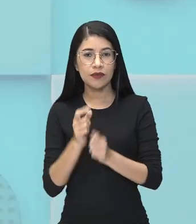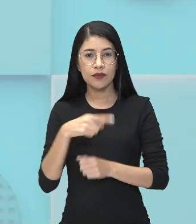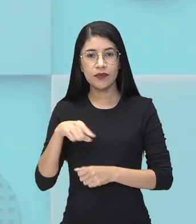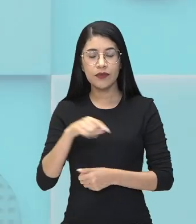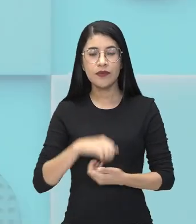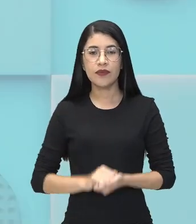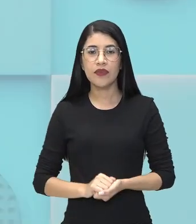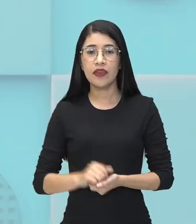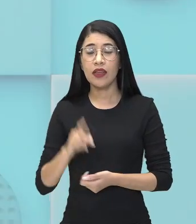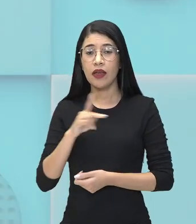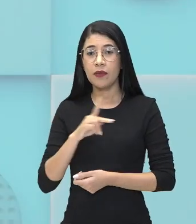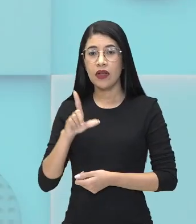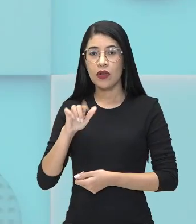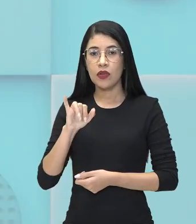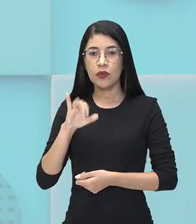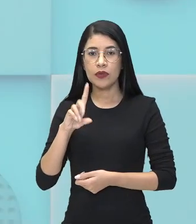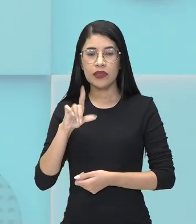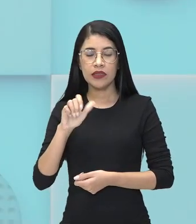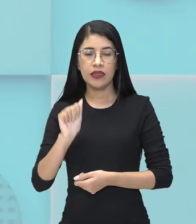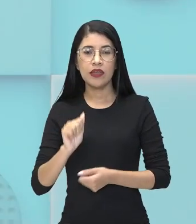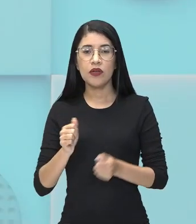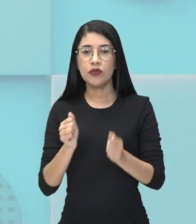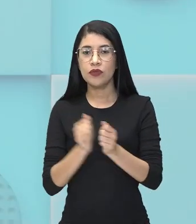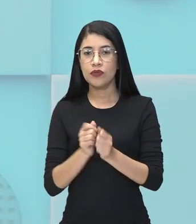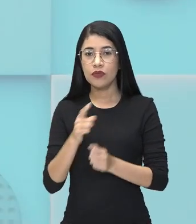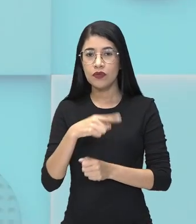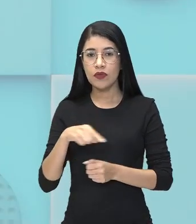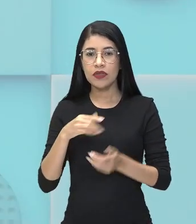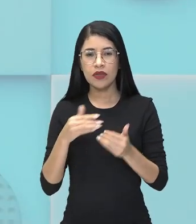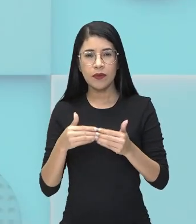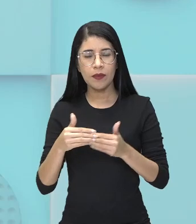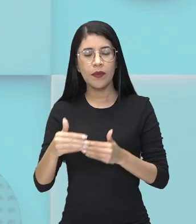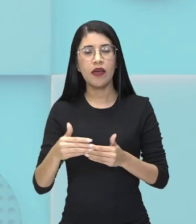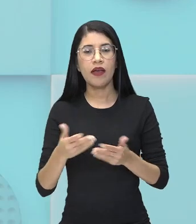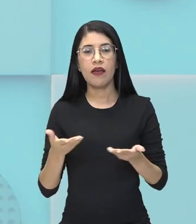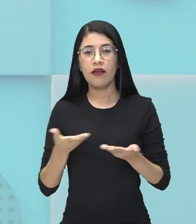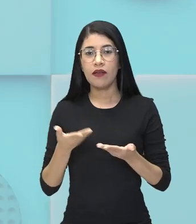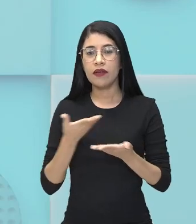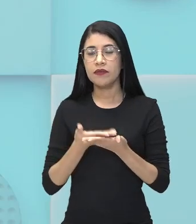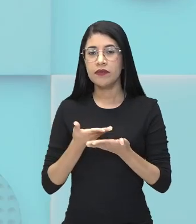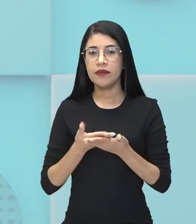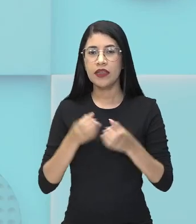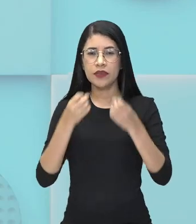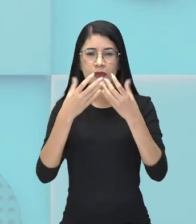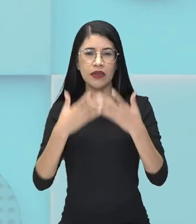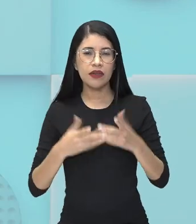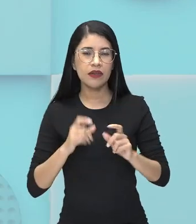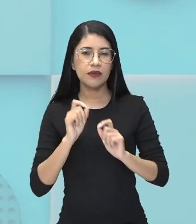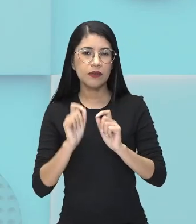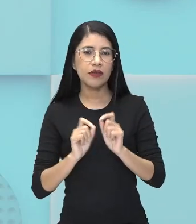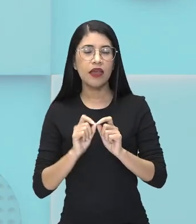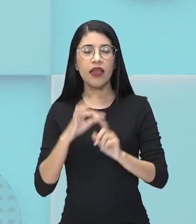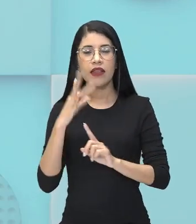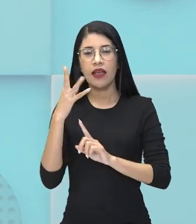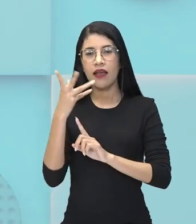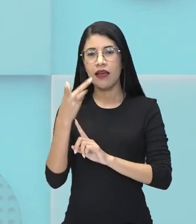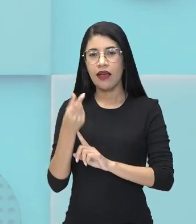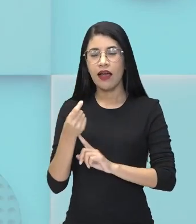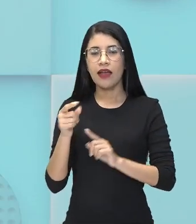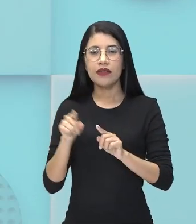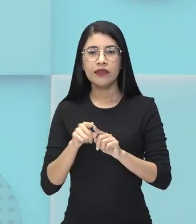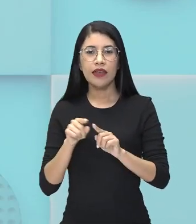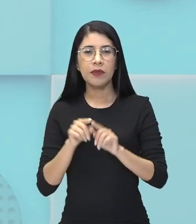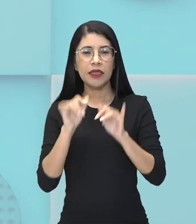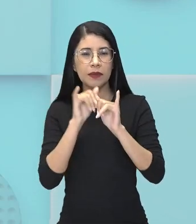Eu sou a professora Lúcia Santos e vou estar com vocês nesse momento, falando um pouco mais de arte, levando